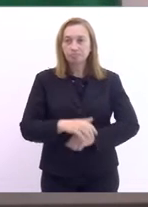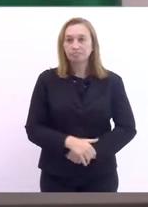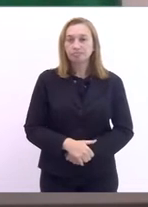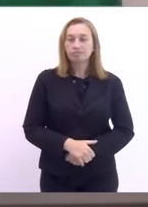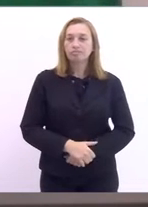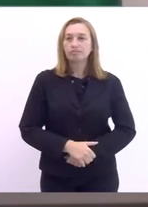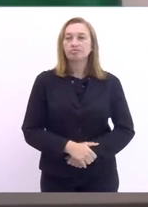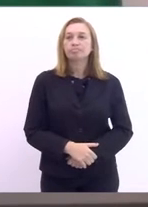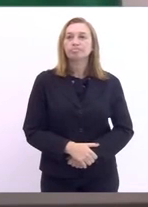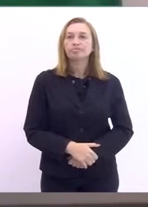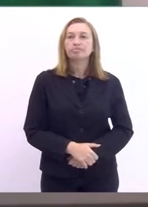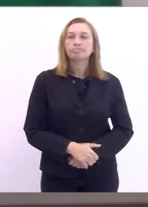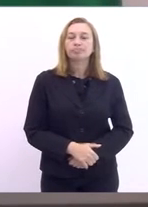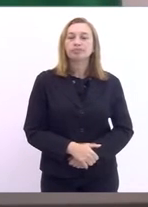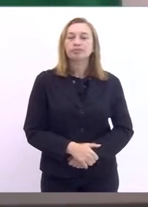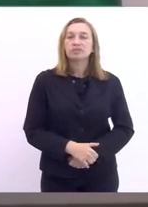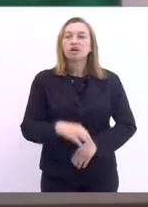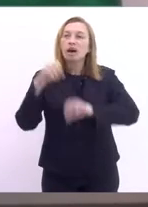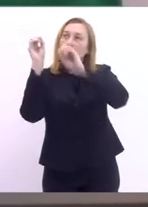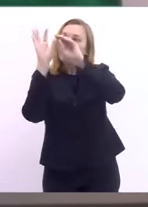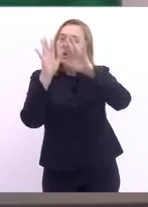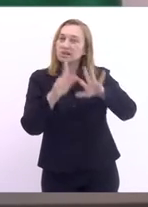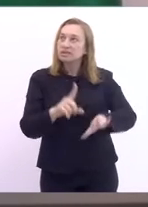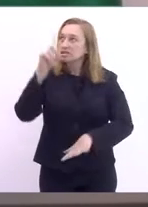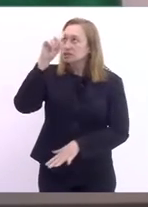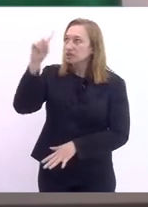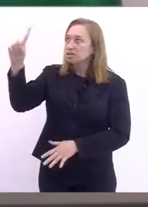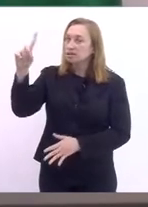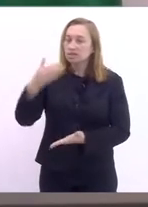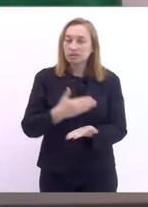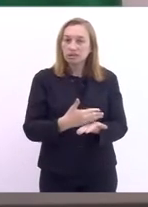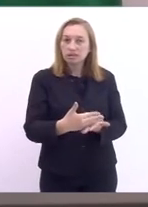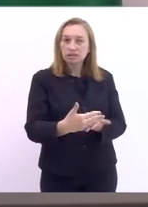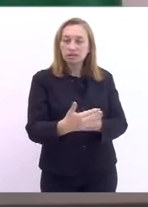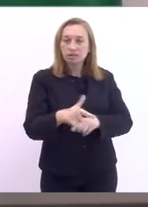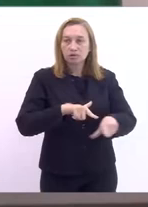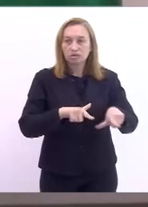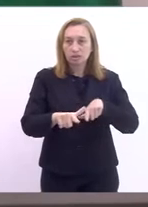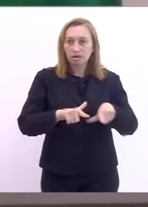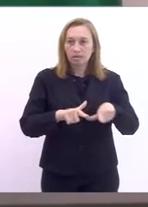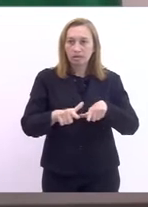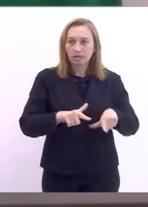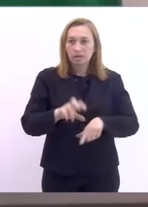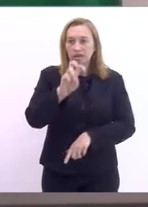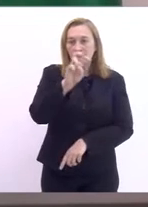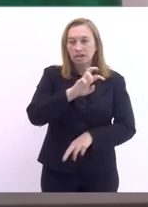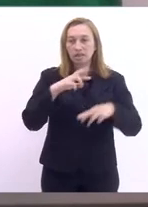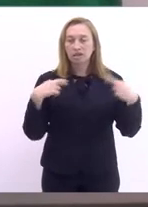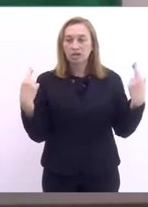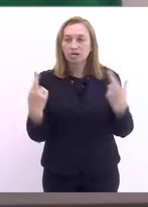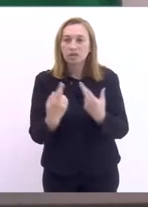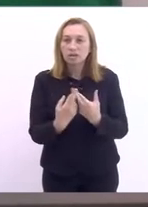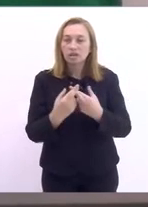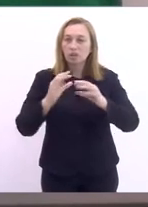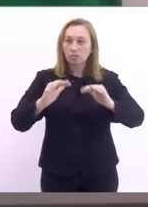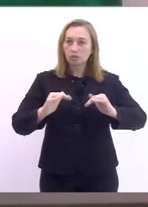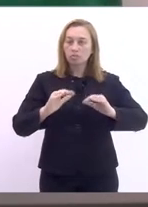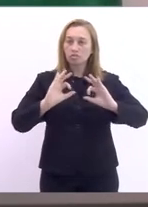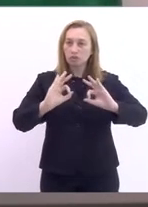Assim, pois, sobre a proteção de Deus, declaro abertos os trabalhos da 5ª reunião